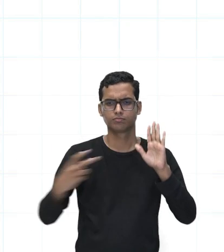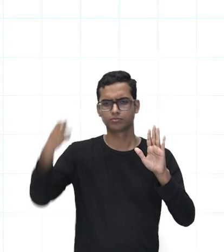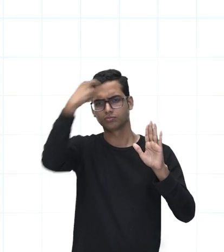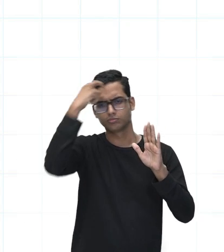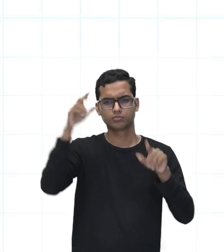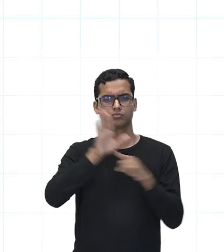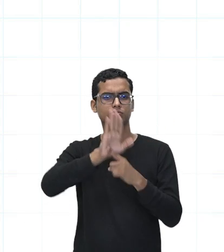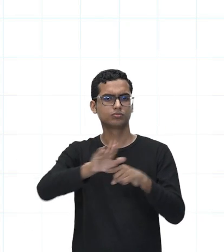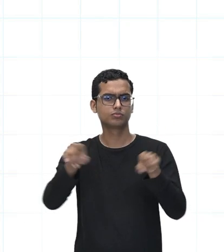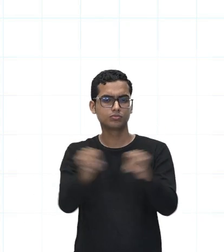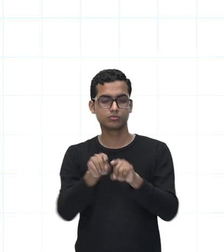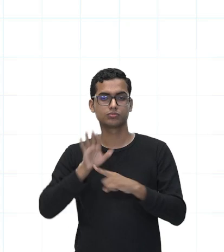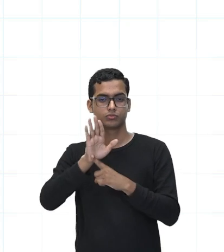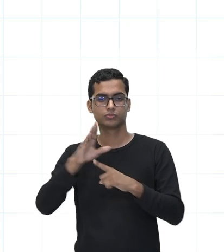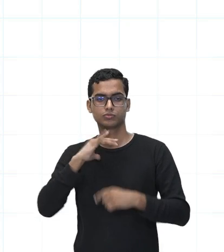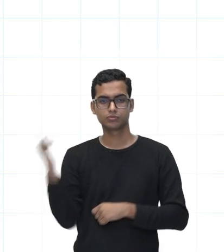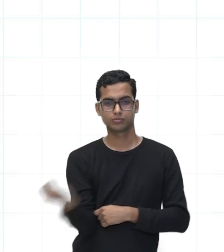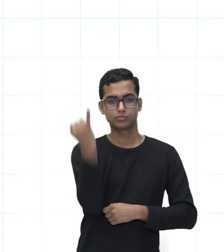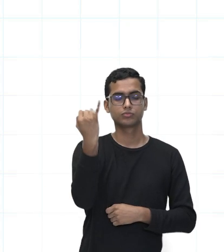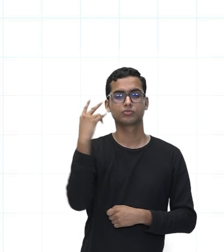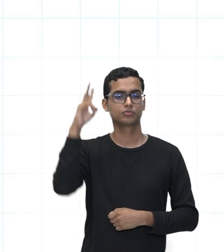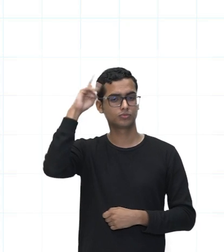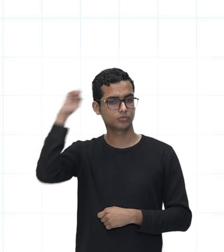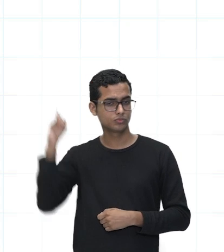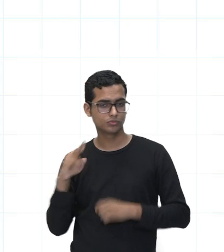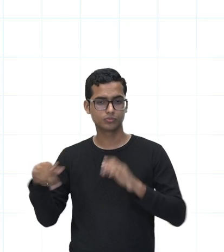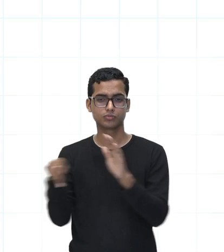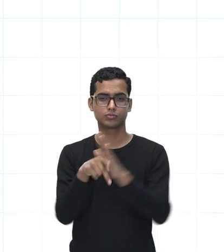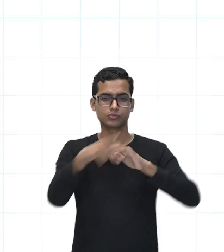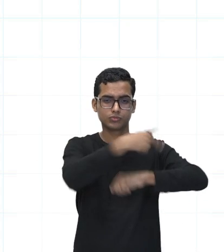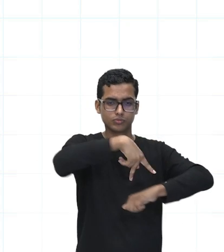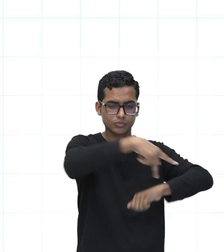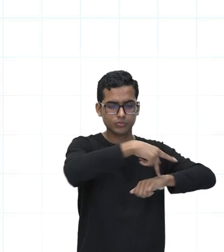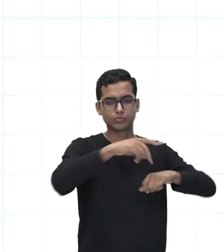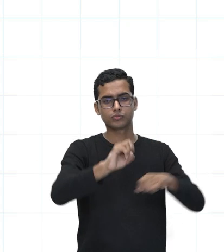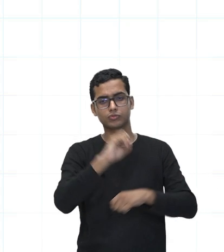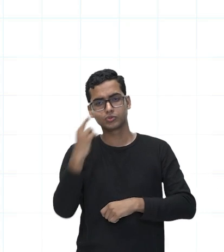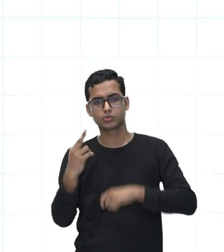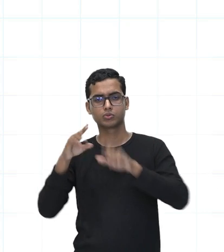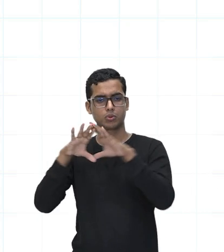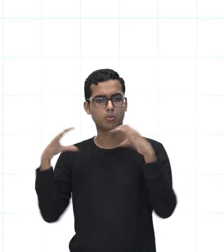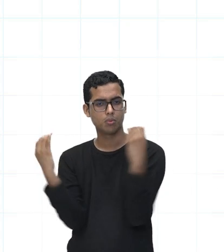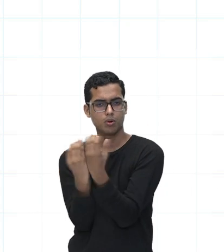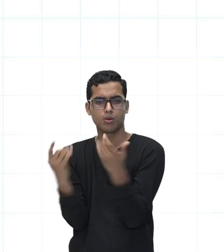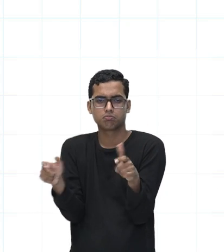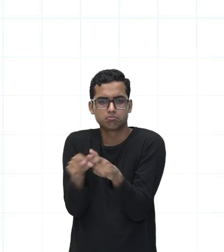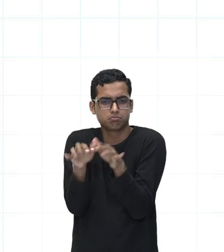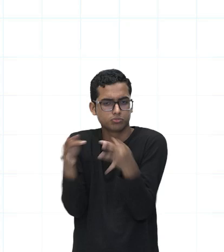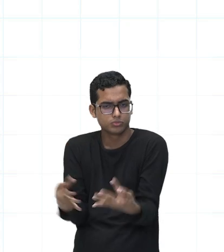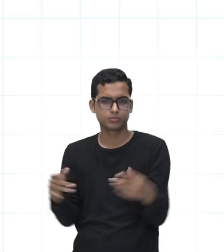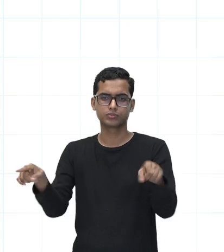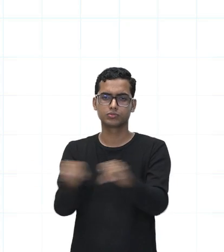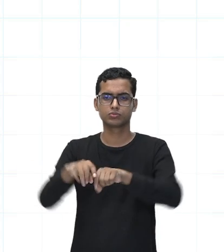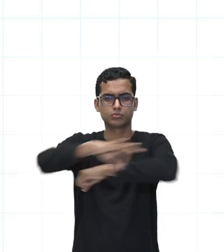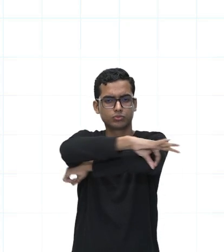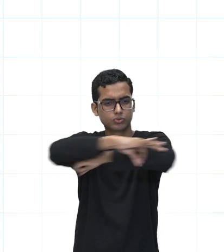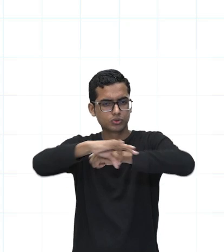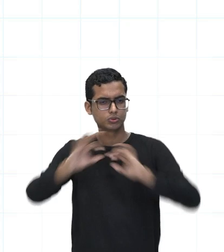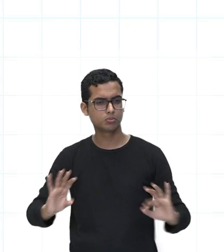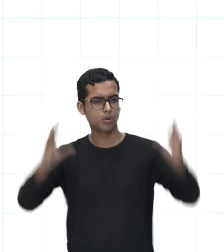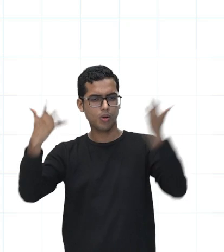que possui importância histórica e cultural para um país ou uma pequena comunidade, como a